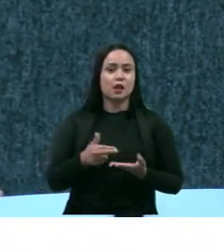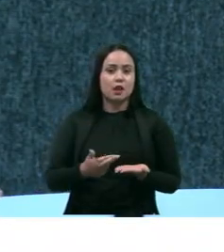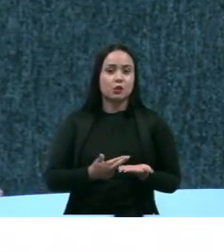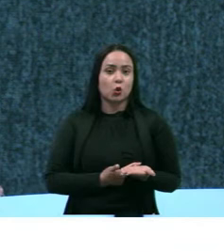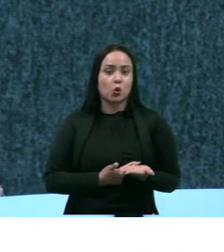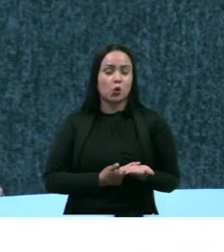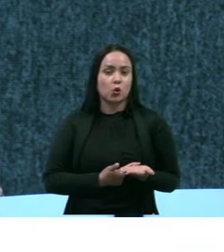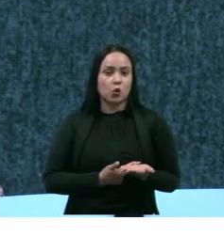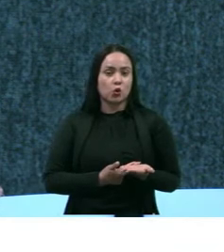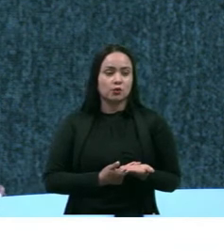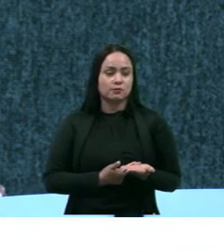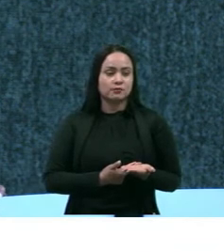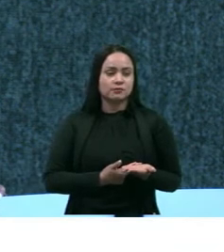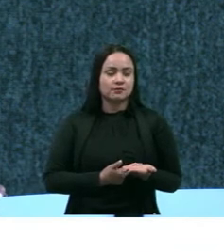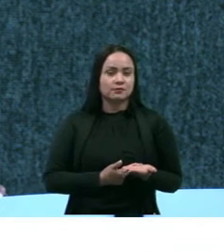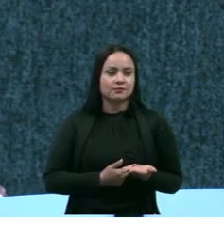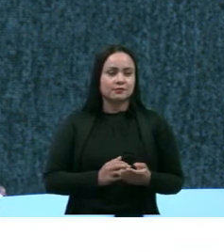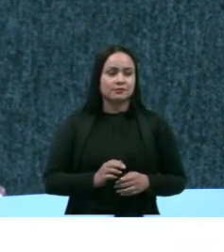relator,